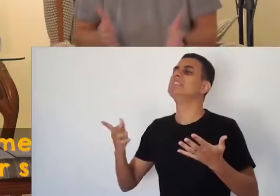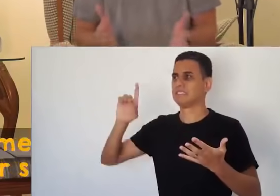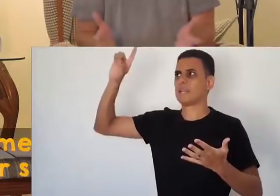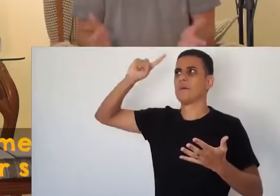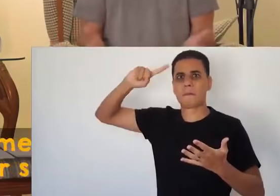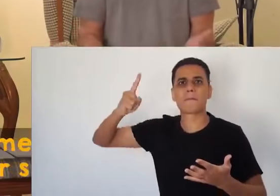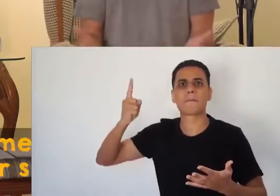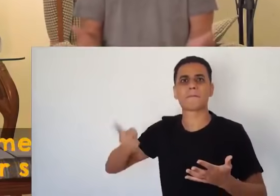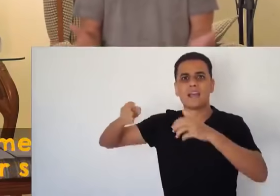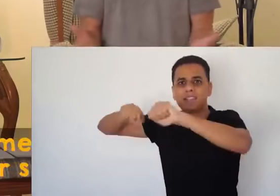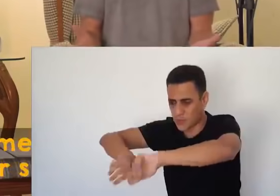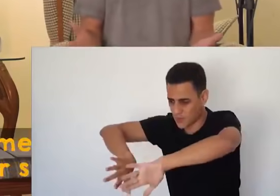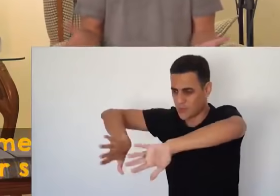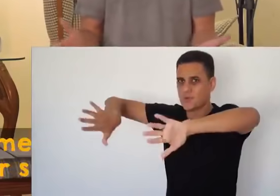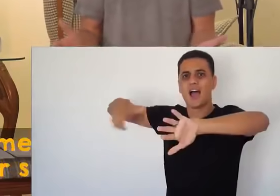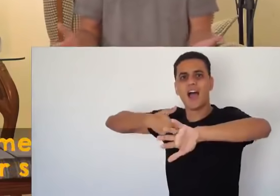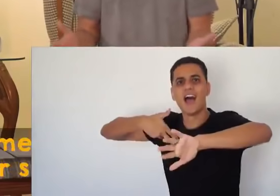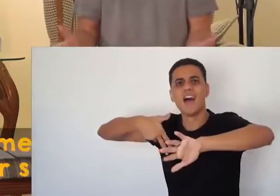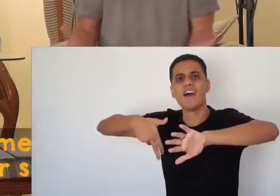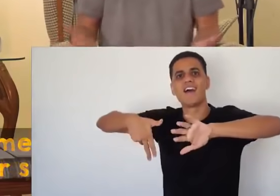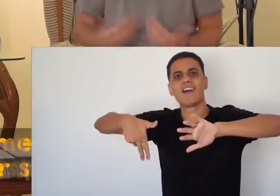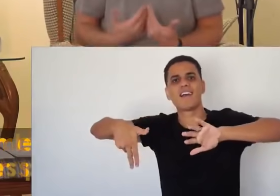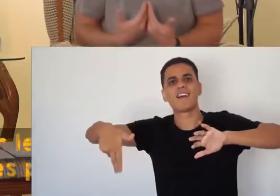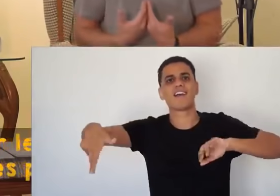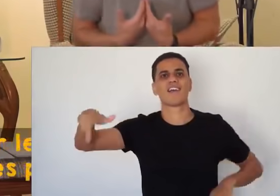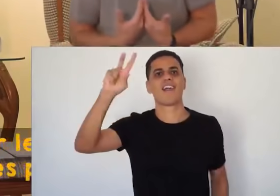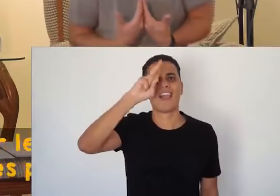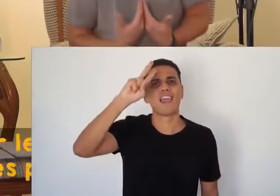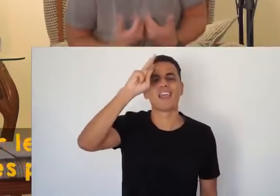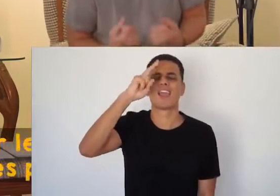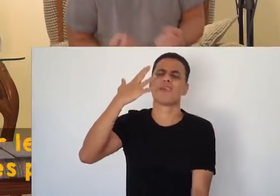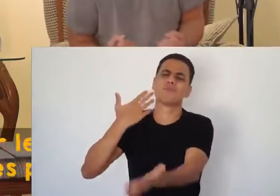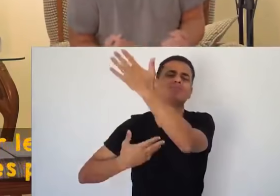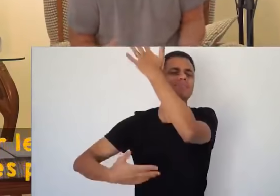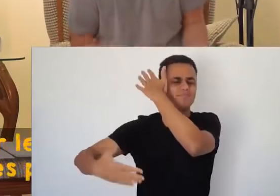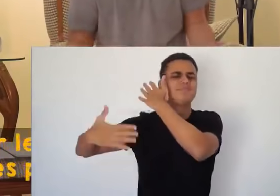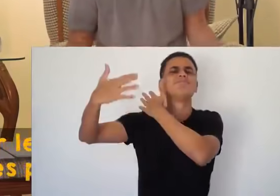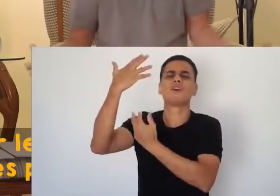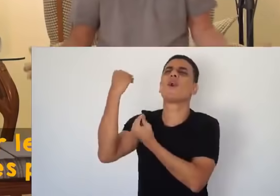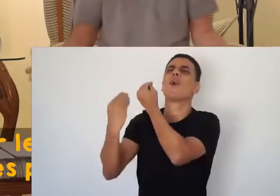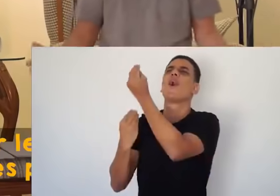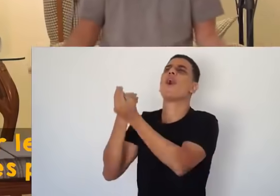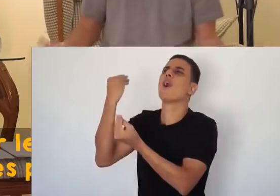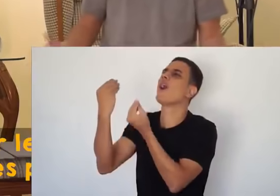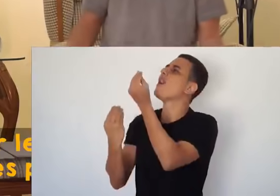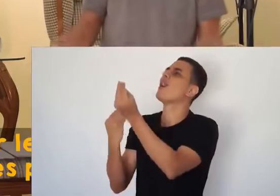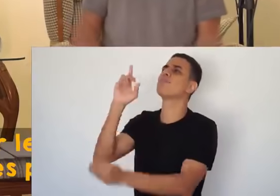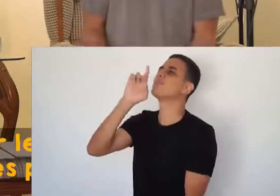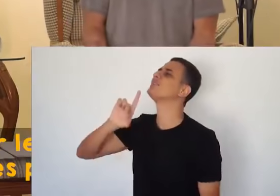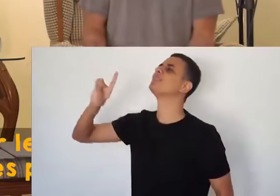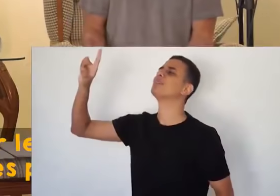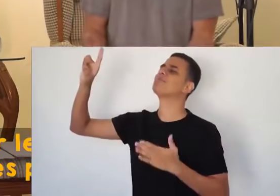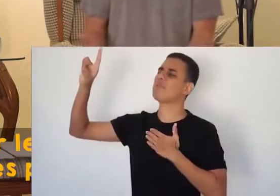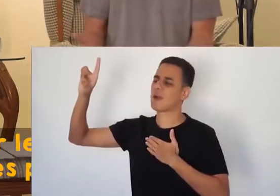águas, fazendo o mar se abrir. E se preciso ser lembrado,